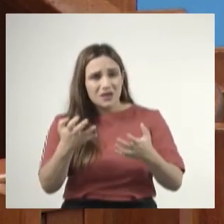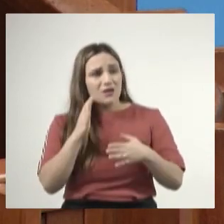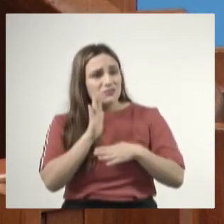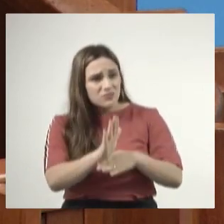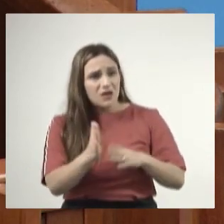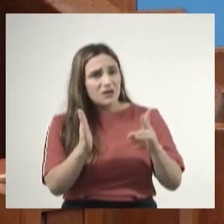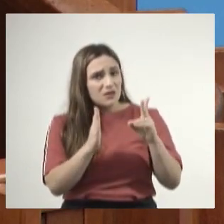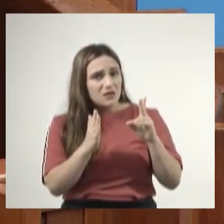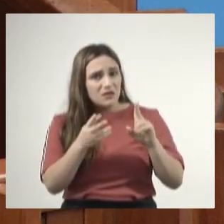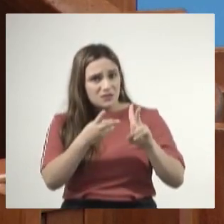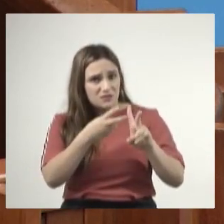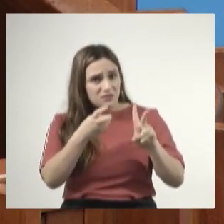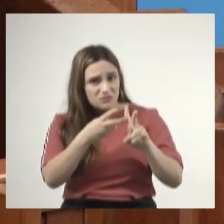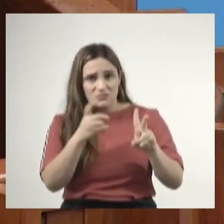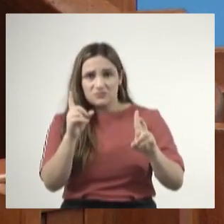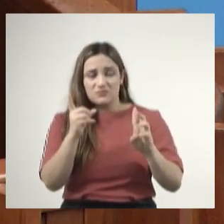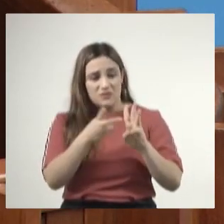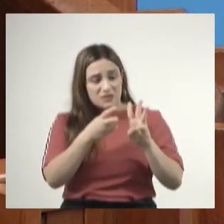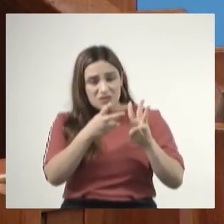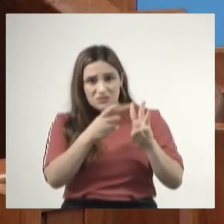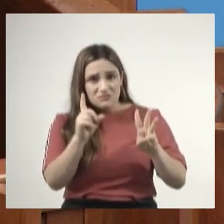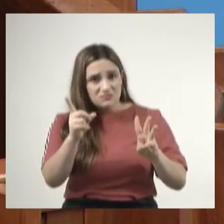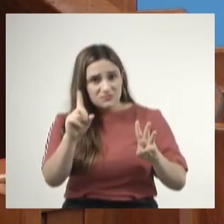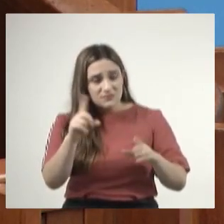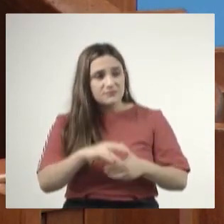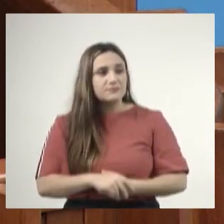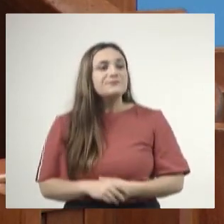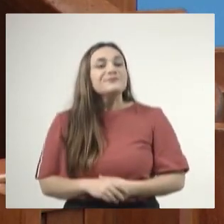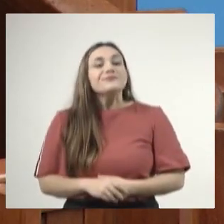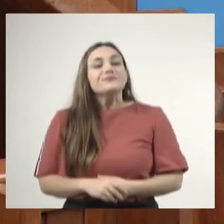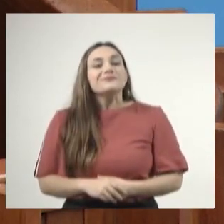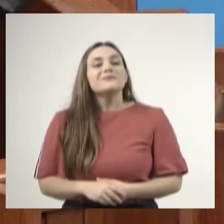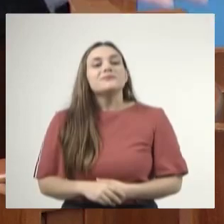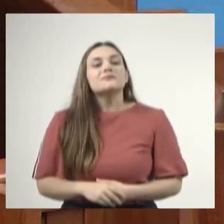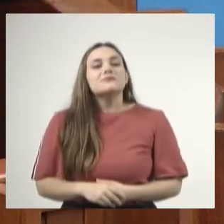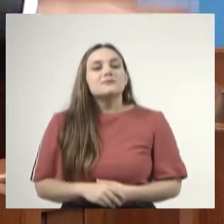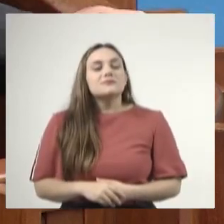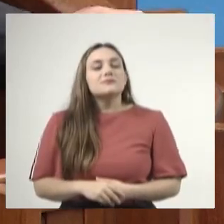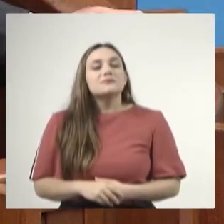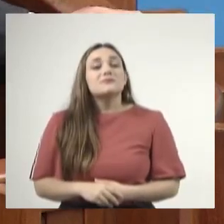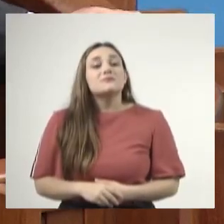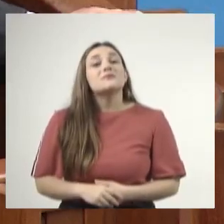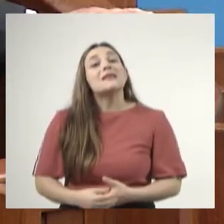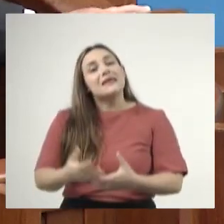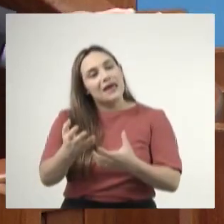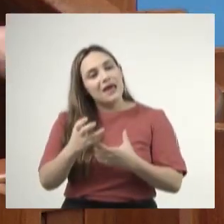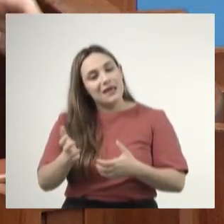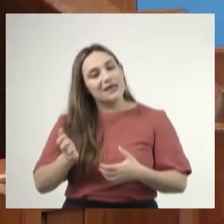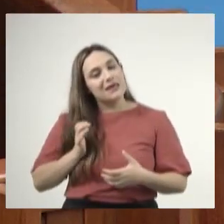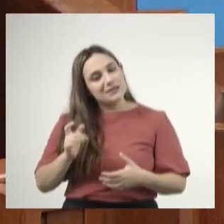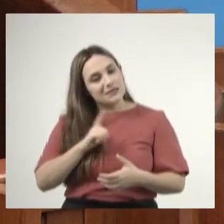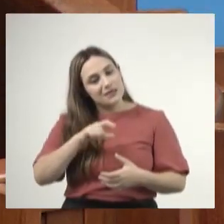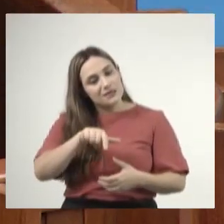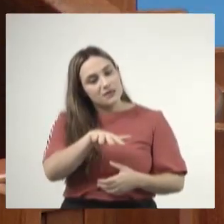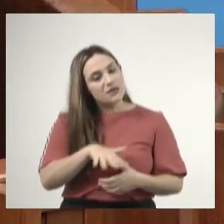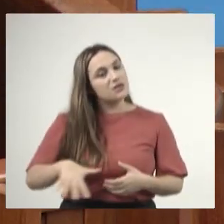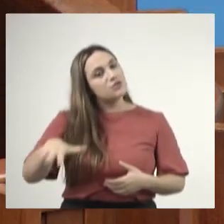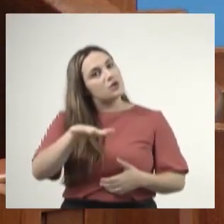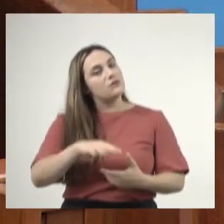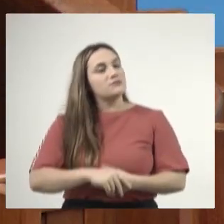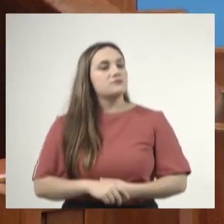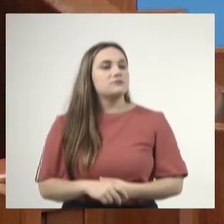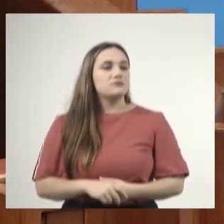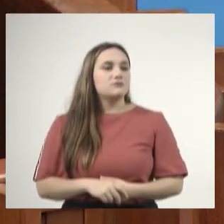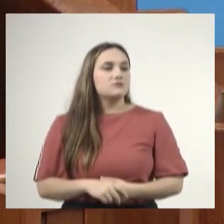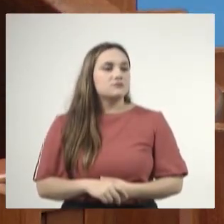índios, não está atrás de proteger os índios, está atrás das riquezas que existem na região. Então, isso é uma coisa, na